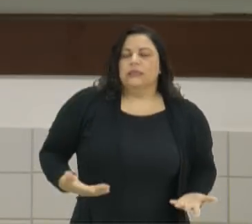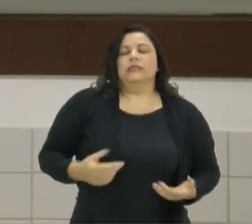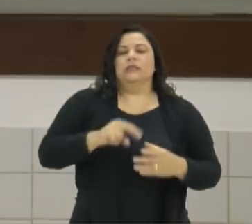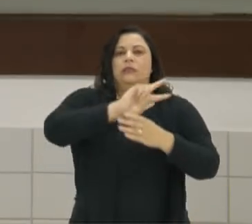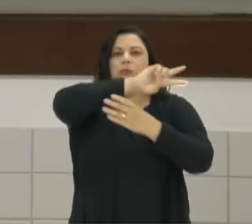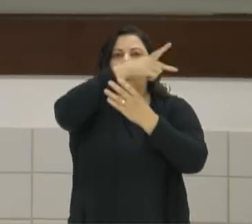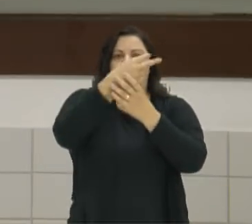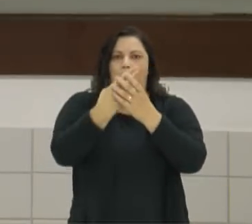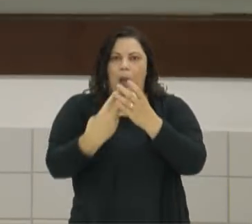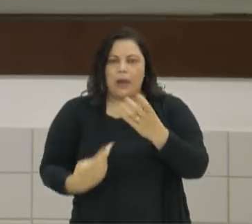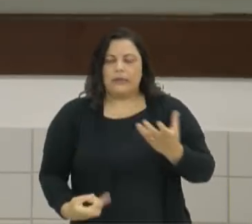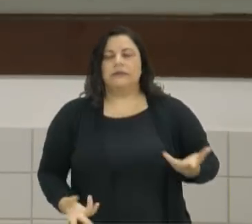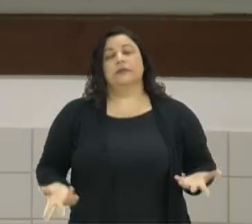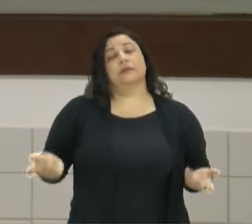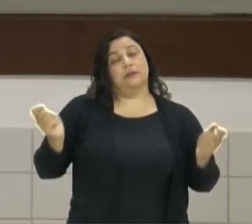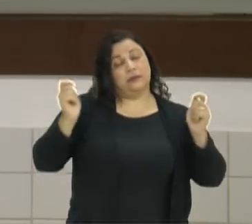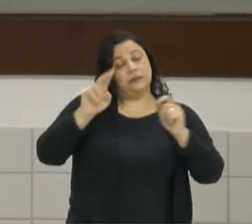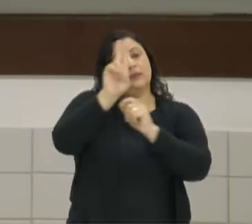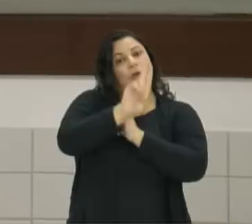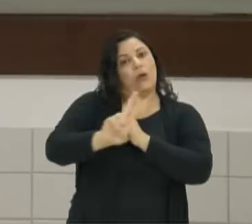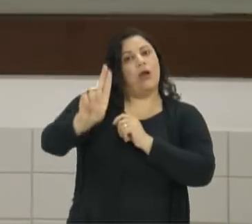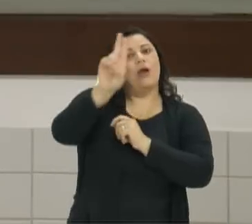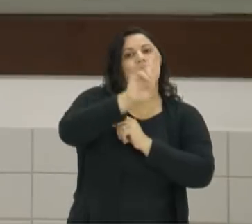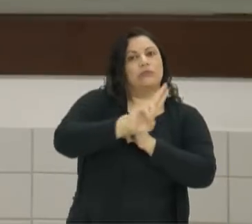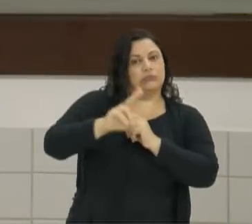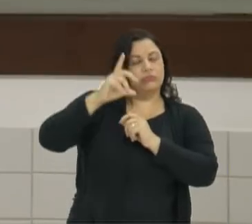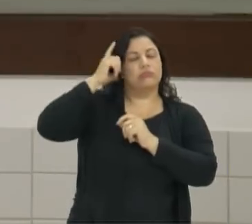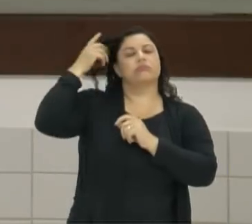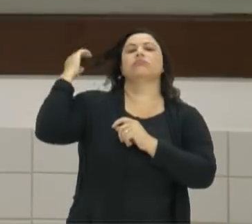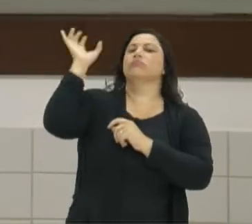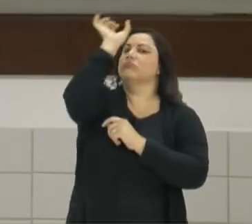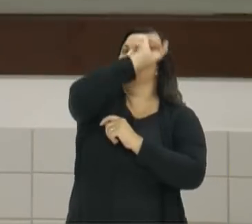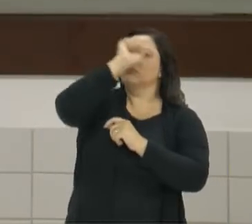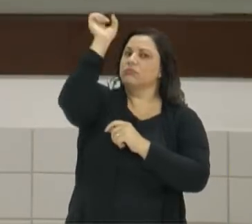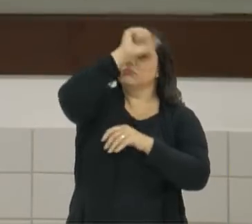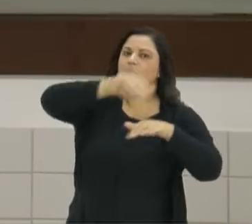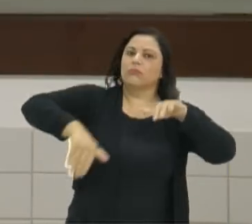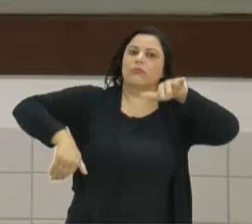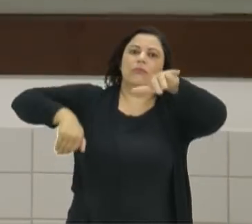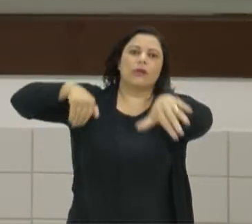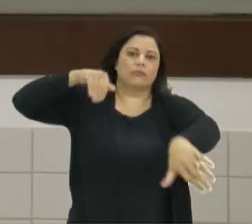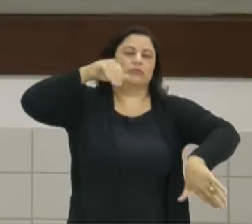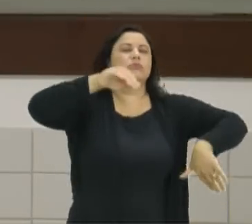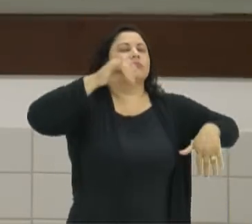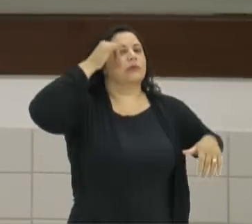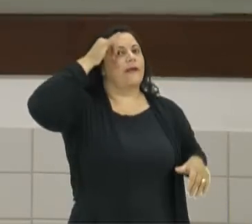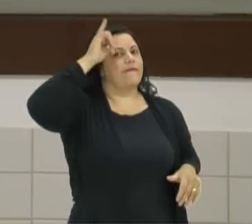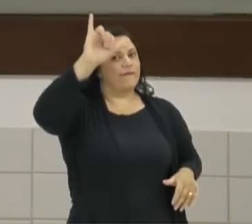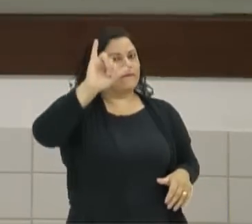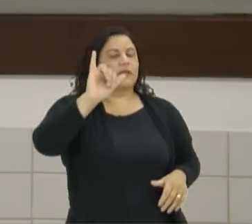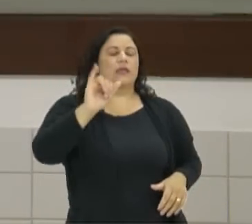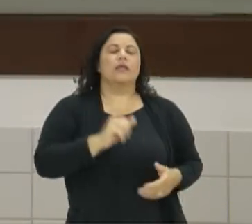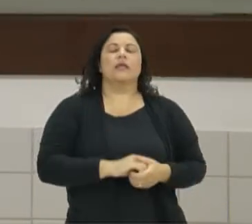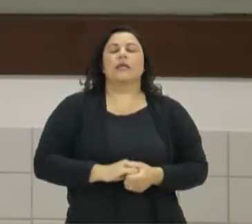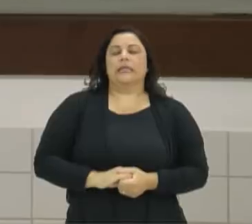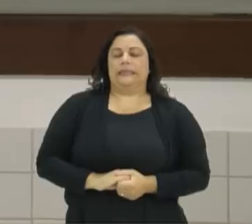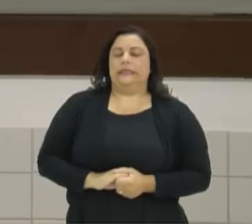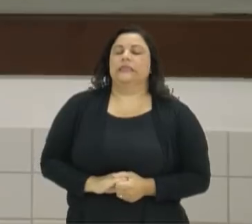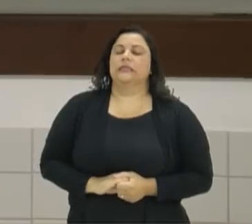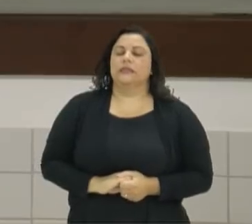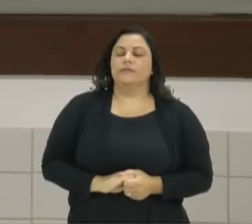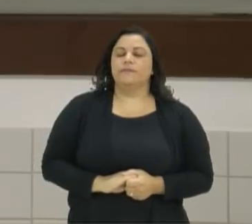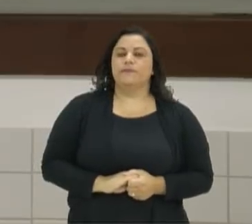afogando, tá? Então, a utilidade em aprender a nadar é evitar um afogamento, certo?